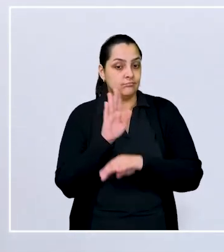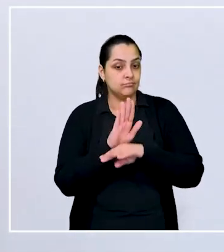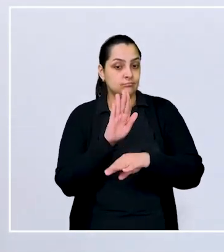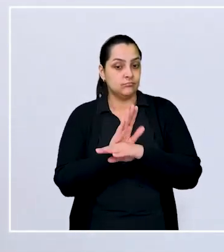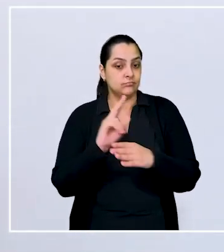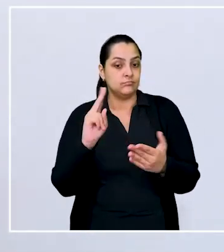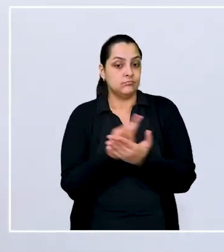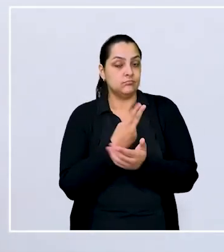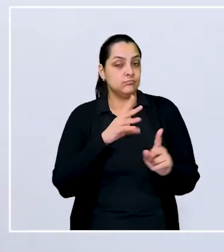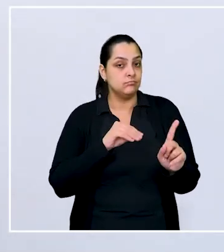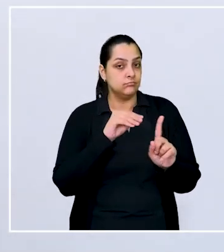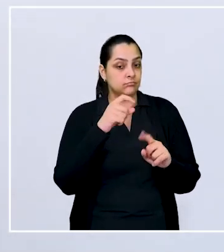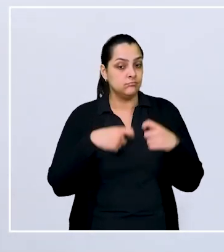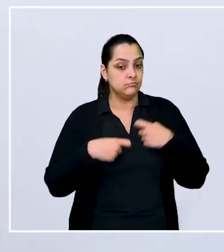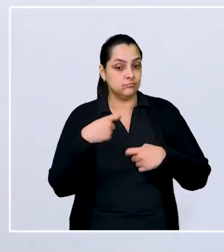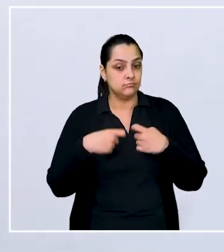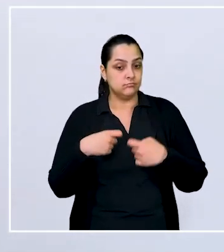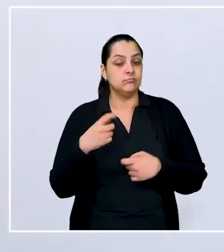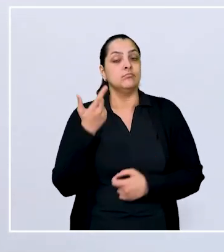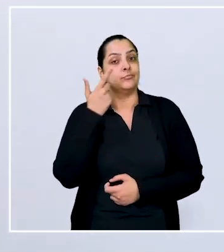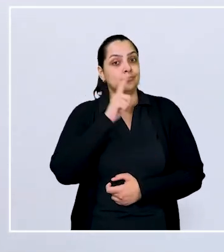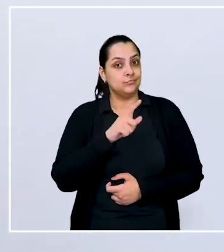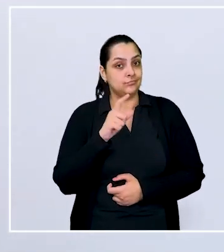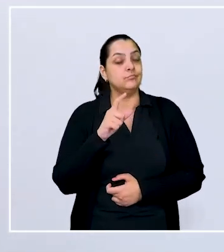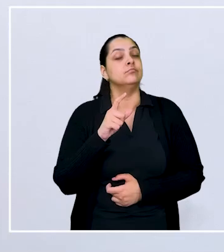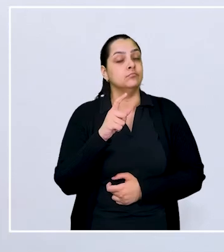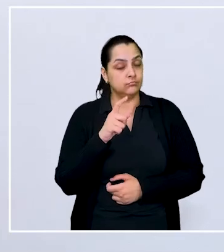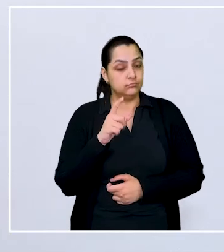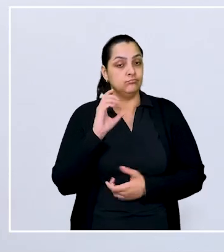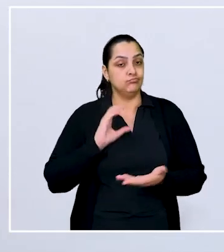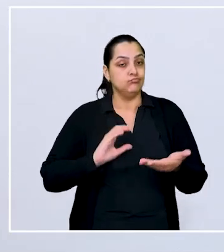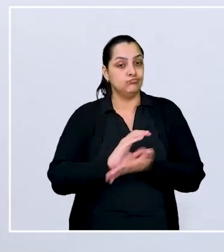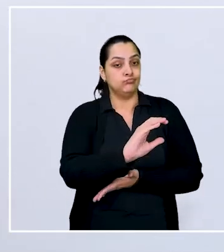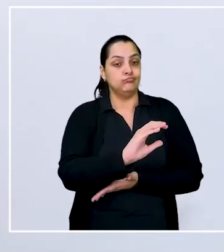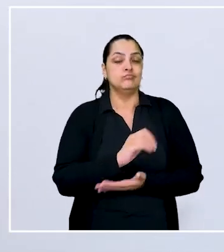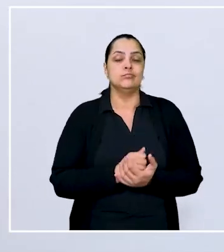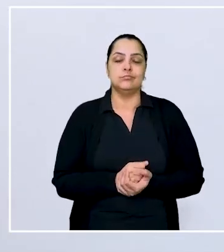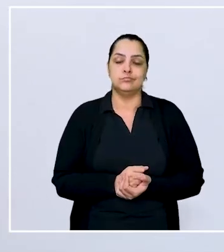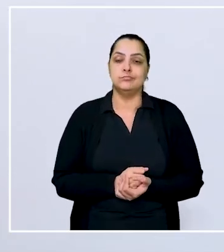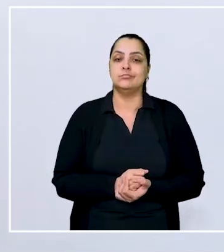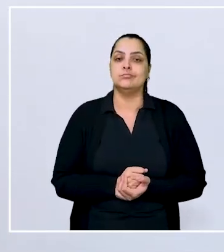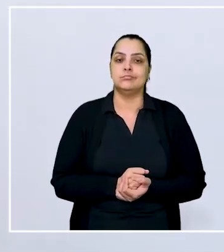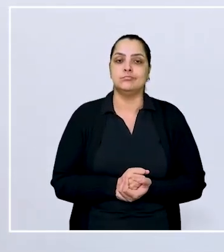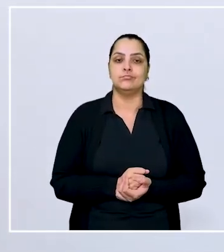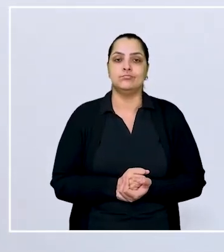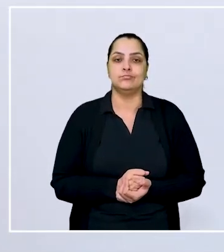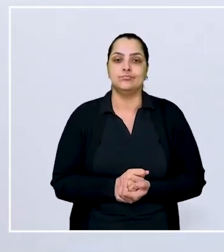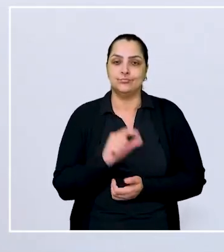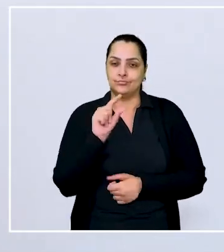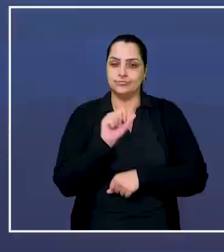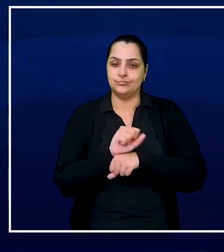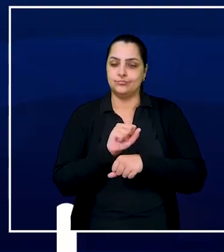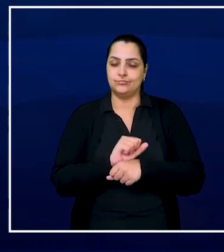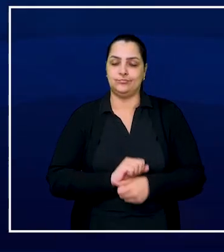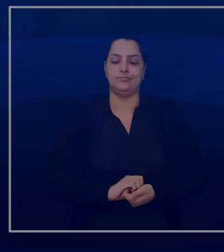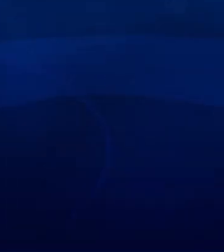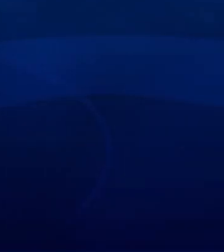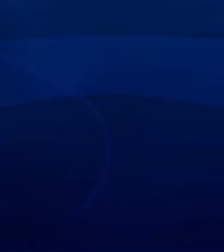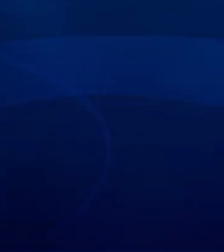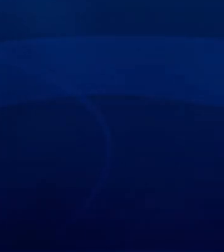ver. Auxiliar vítima de assédio sexual consegue aumentar valor de indenização. A gente volta já já.